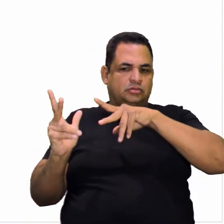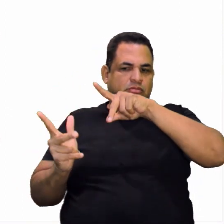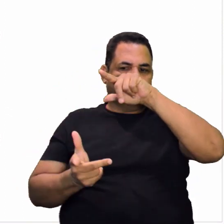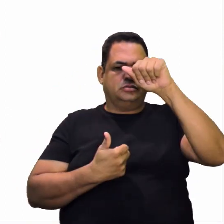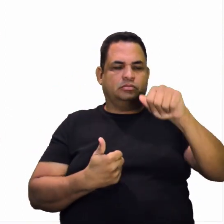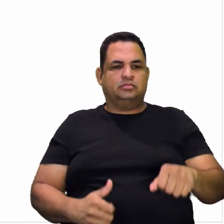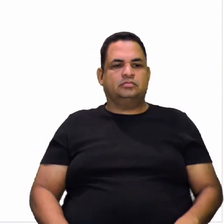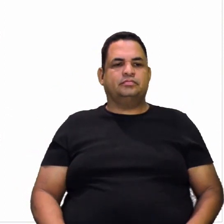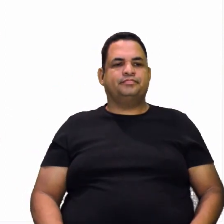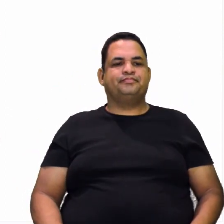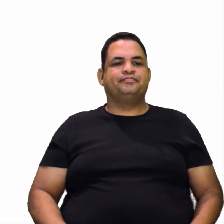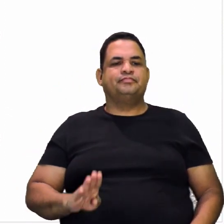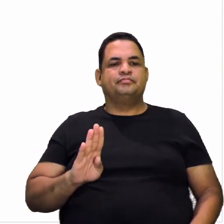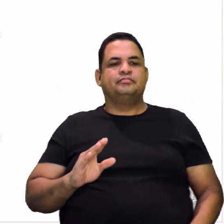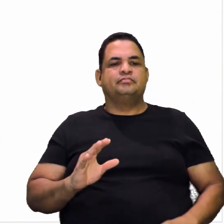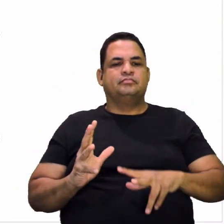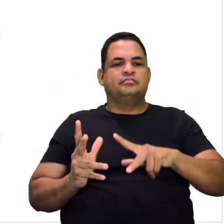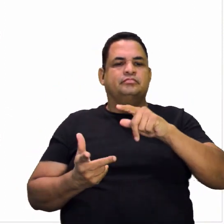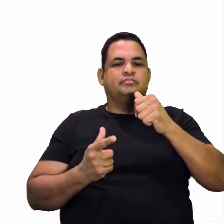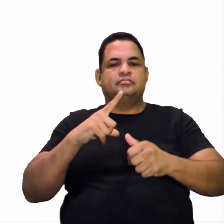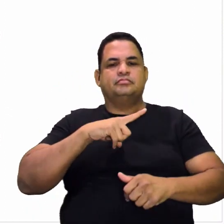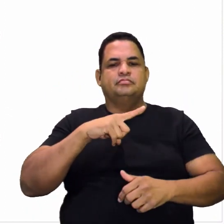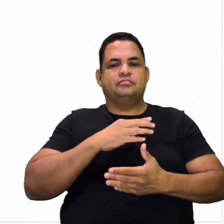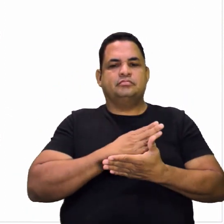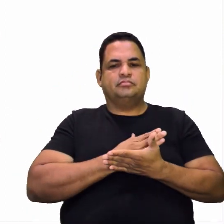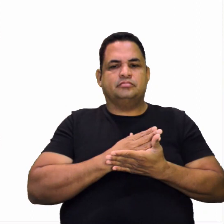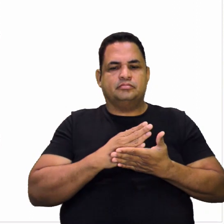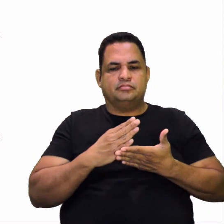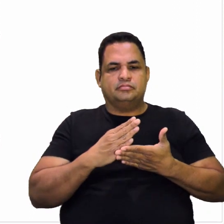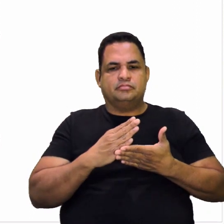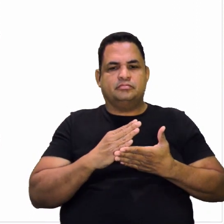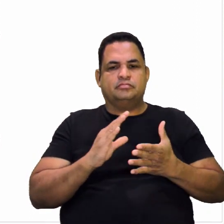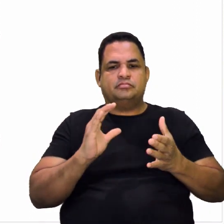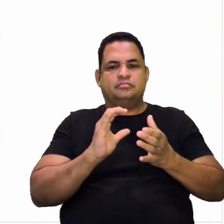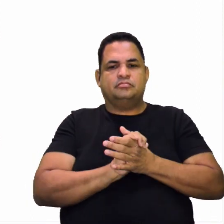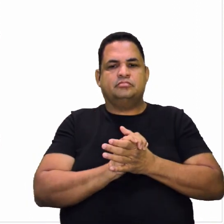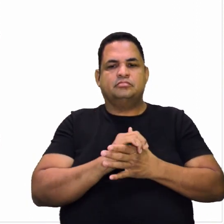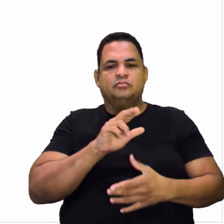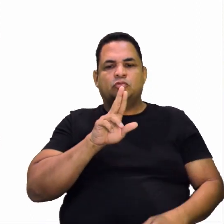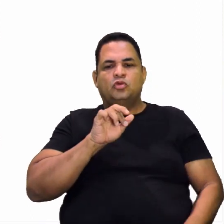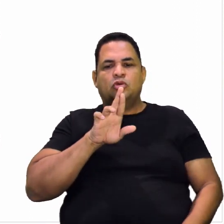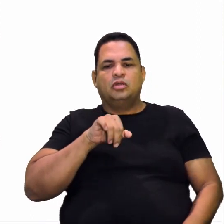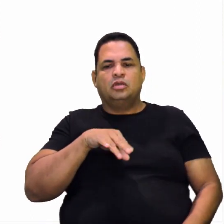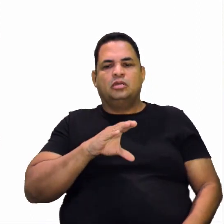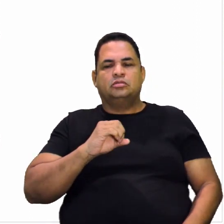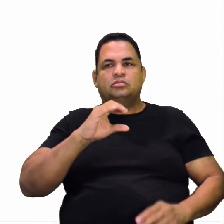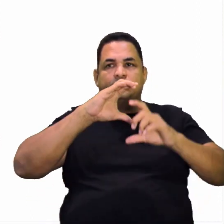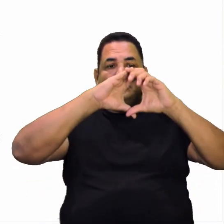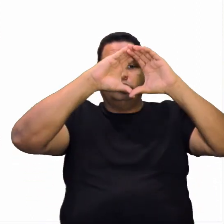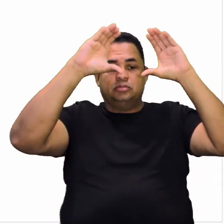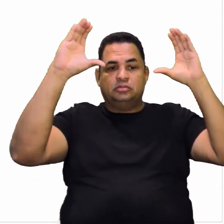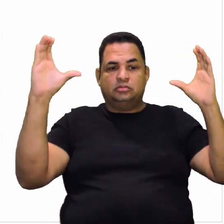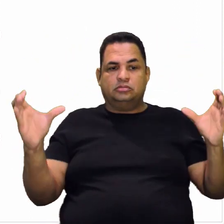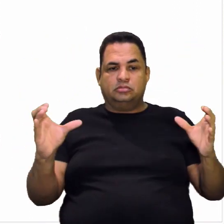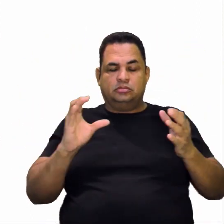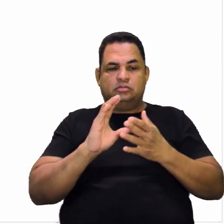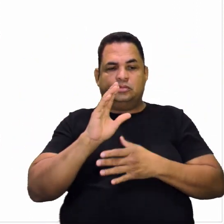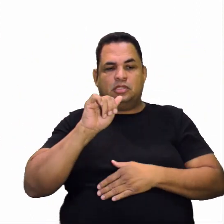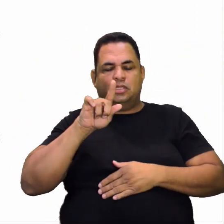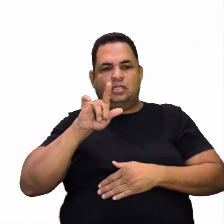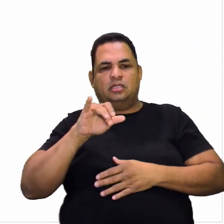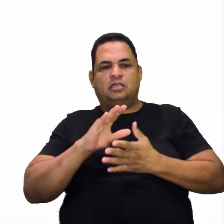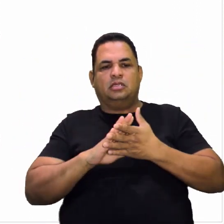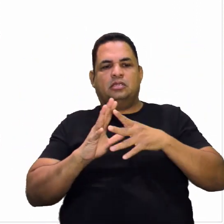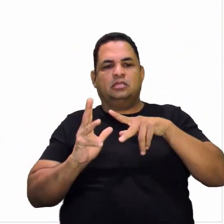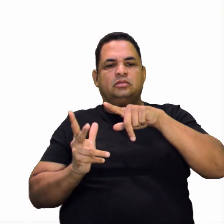Letra B. O mundo teve início com o casal Urano, o céu, e Gaia, que é a